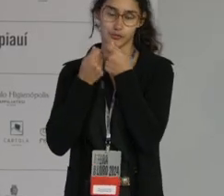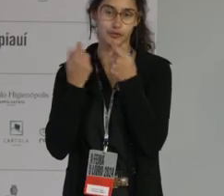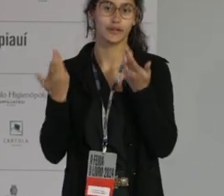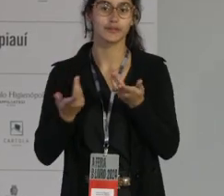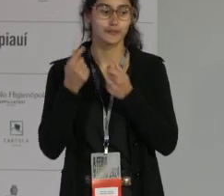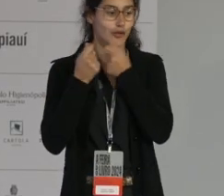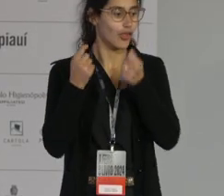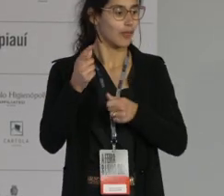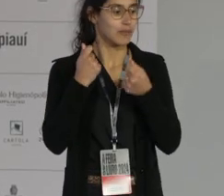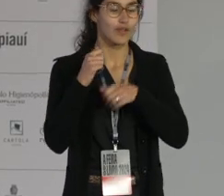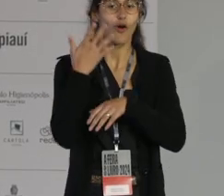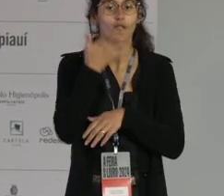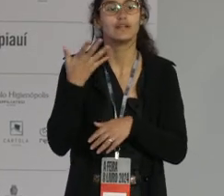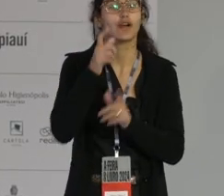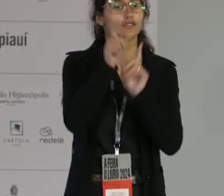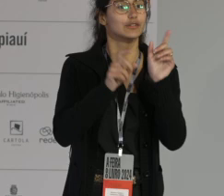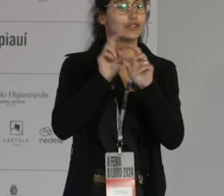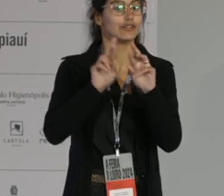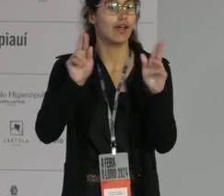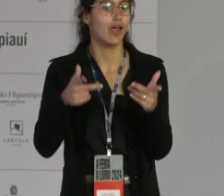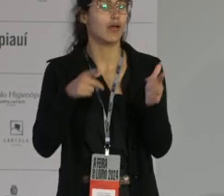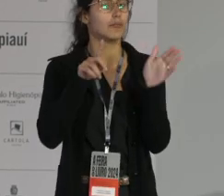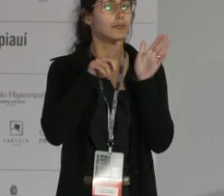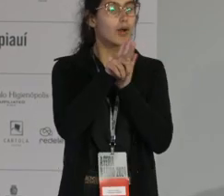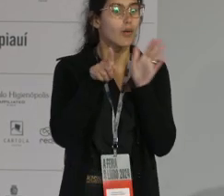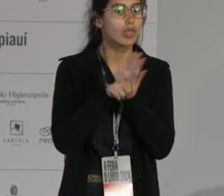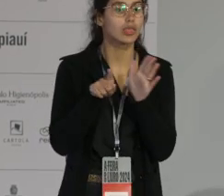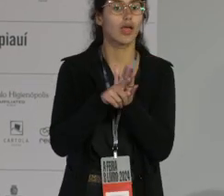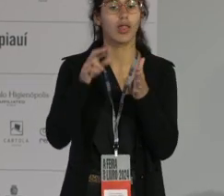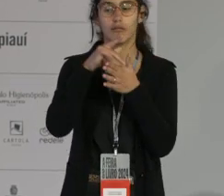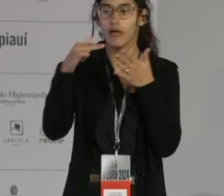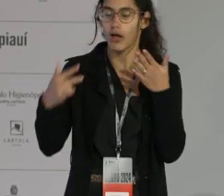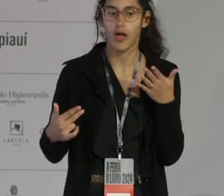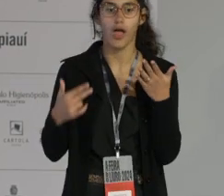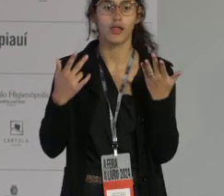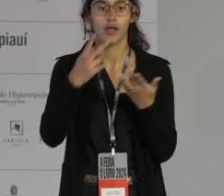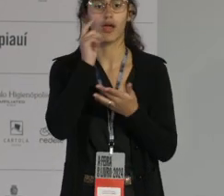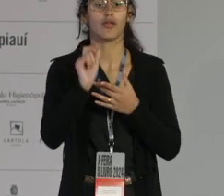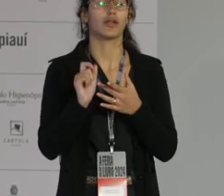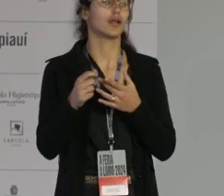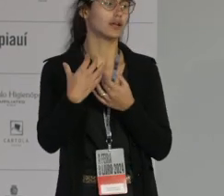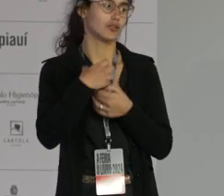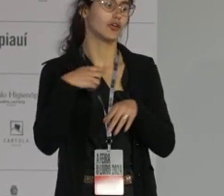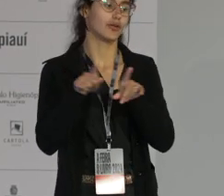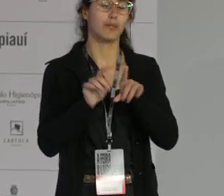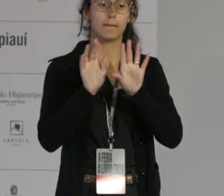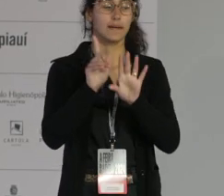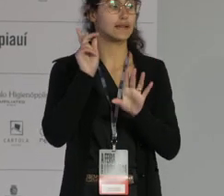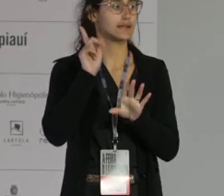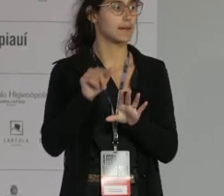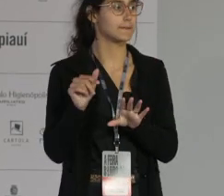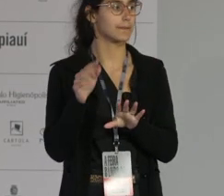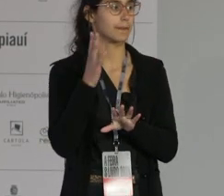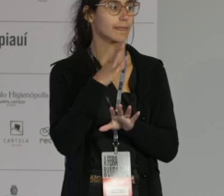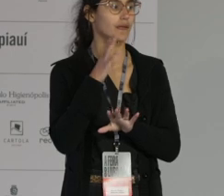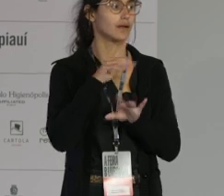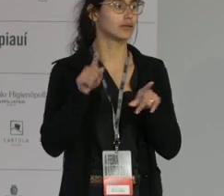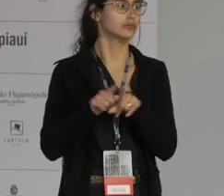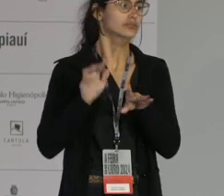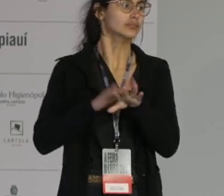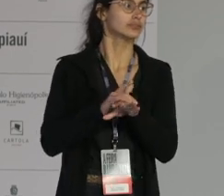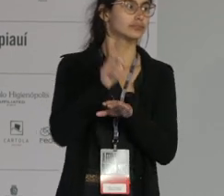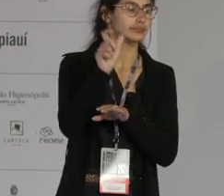Porque jornalista tem que ficar falando com estranho e perguntando coisas. Eu acho que é um pouco por aí. Mas é muito legal você ficar